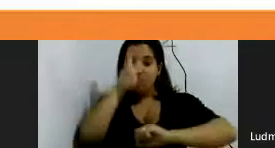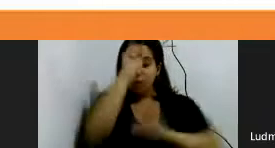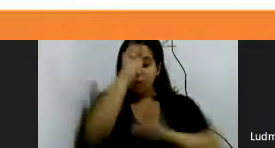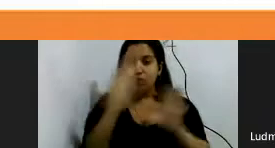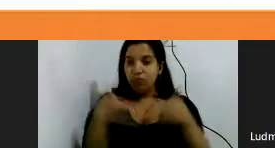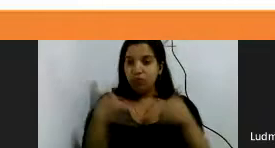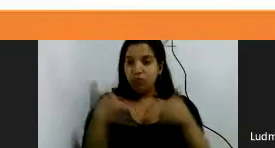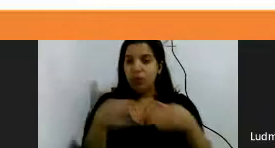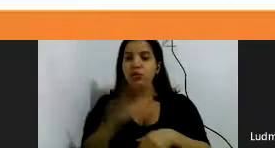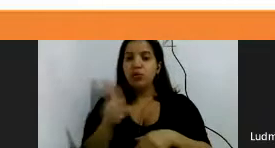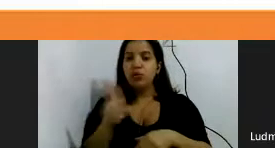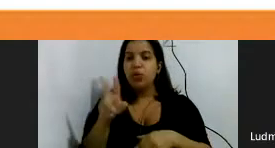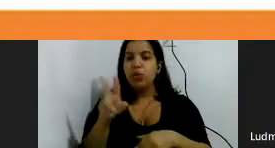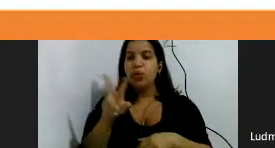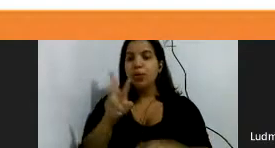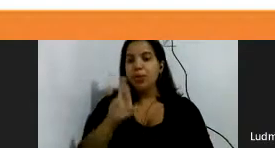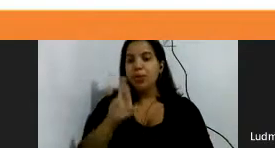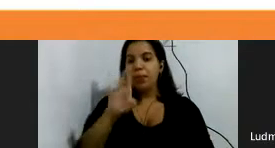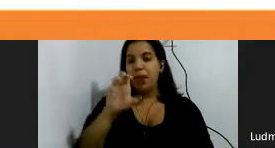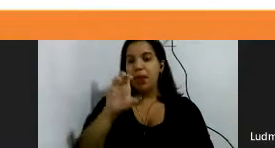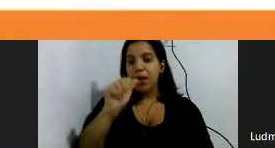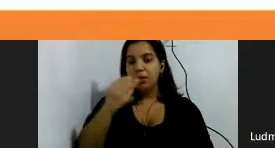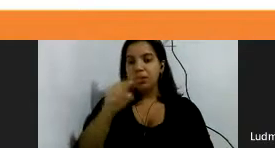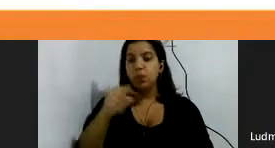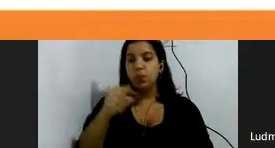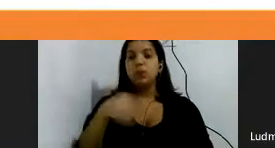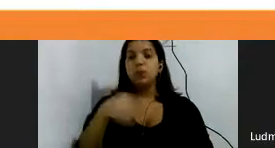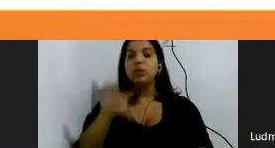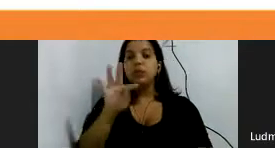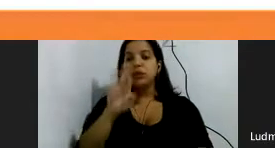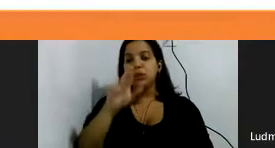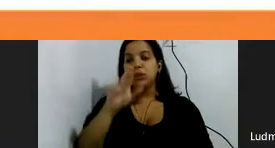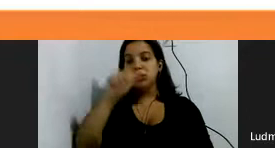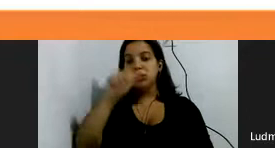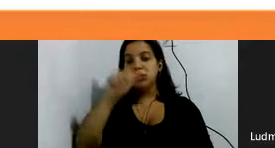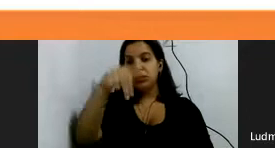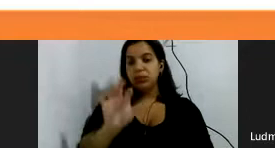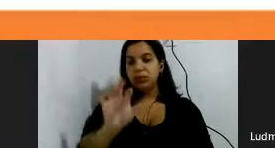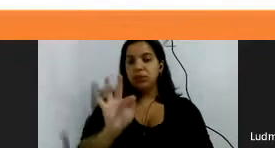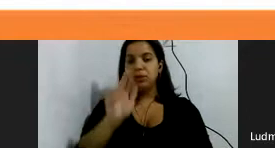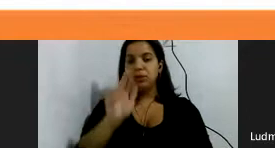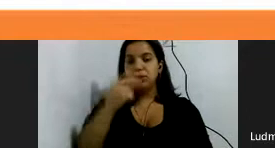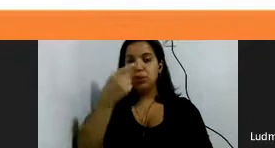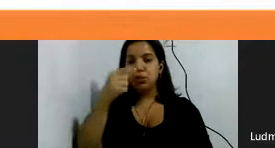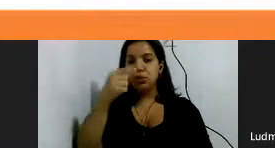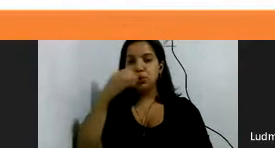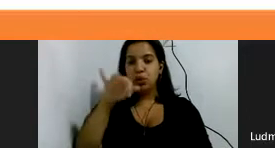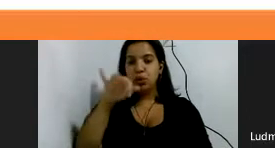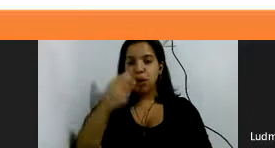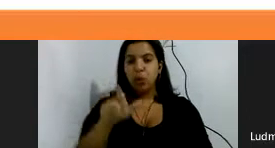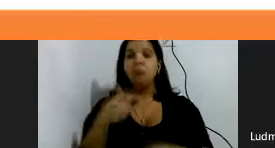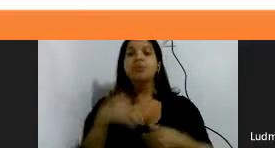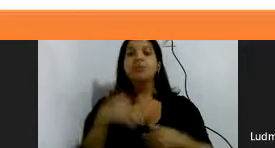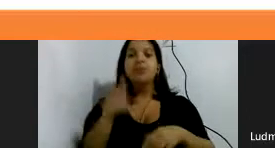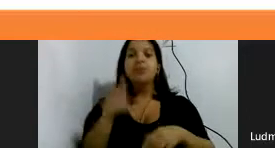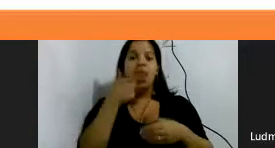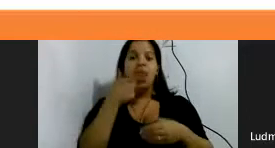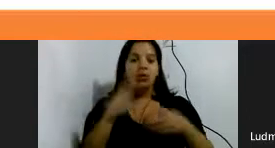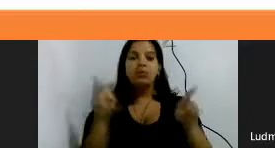gente chama de reação transfusional. E, além disso, esses anticorpos eles são capazes de ativar a cascata